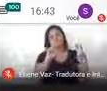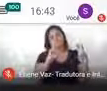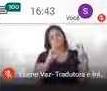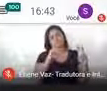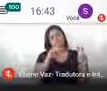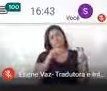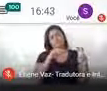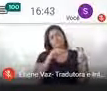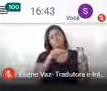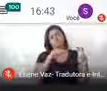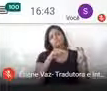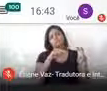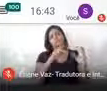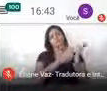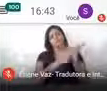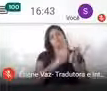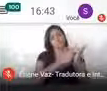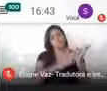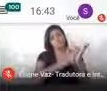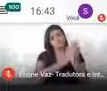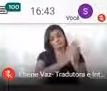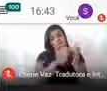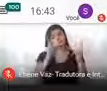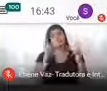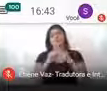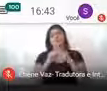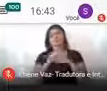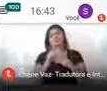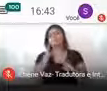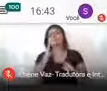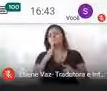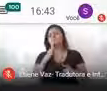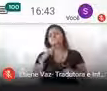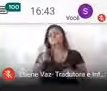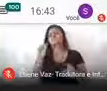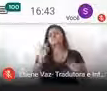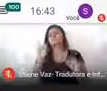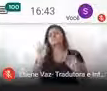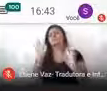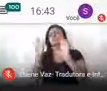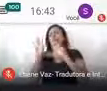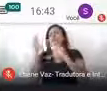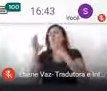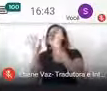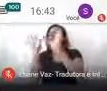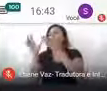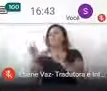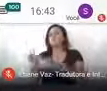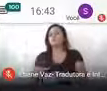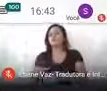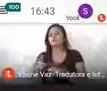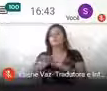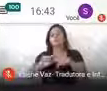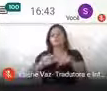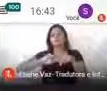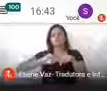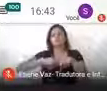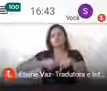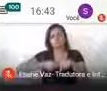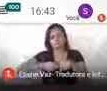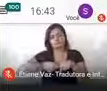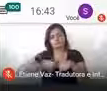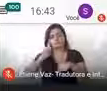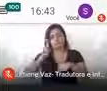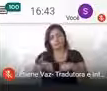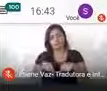abordagem, quanto conhecerem mais das comunidades quilombolas, né, que são objeto da nossa